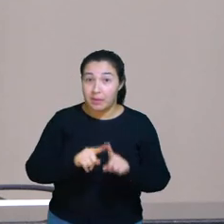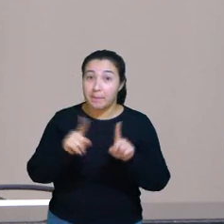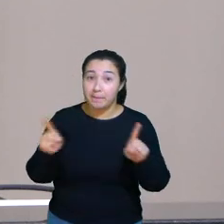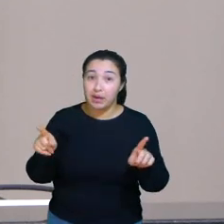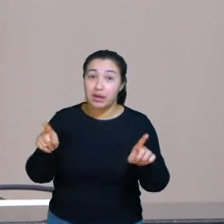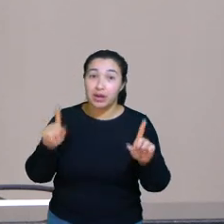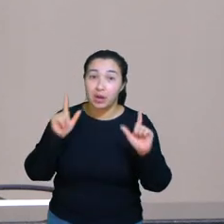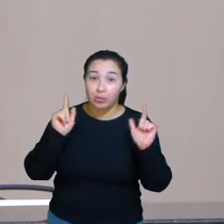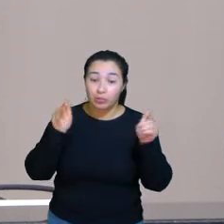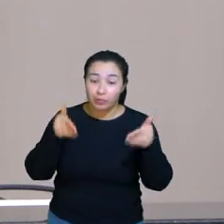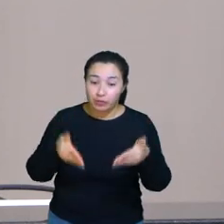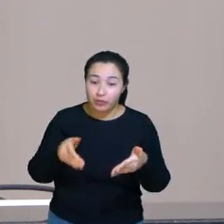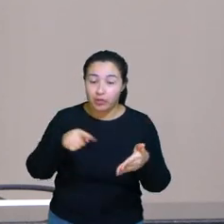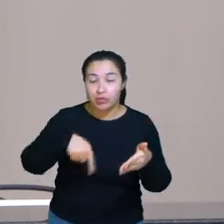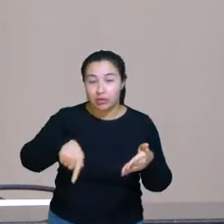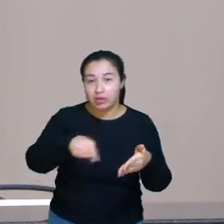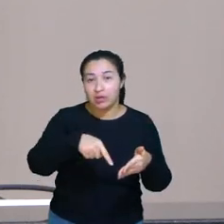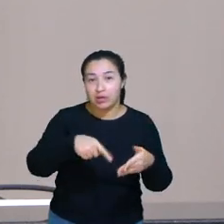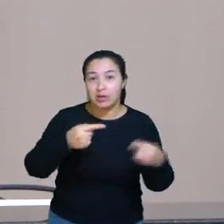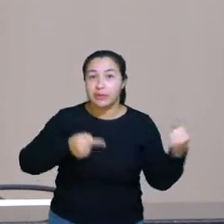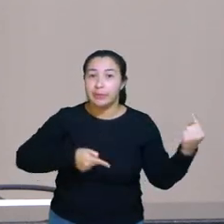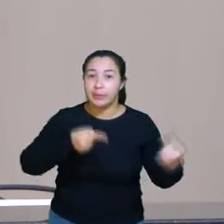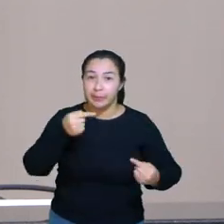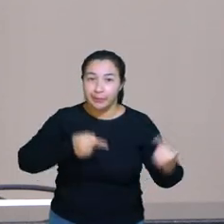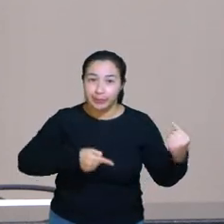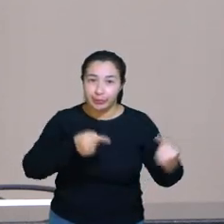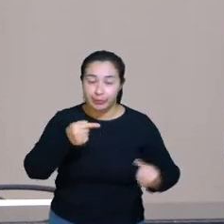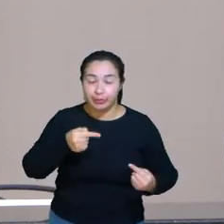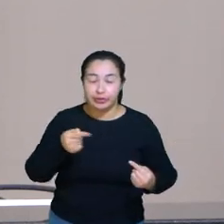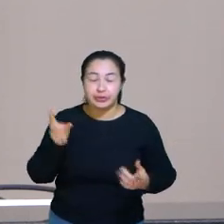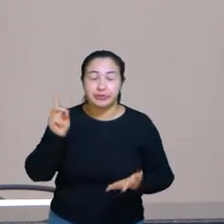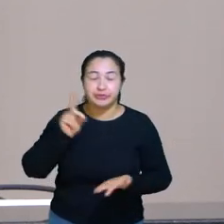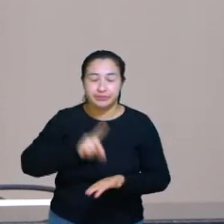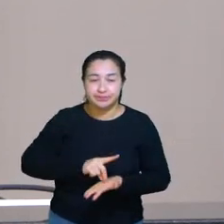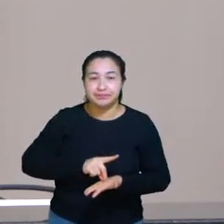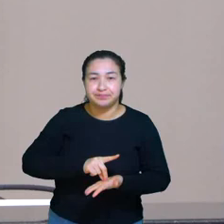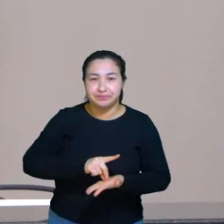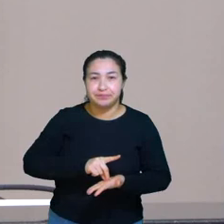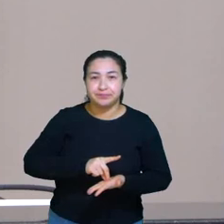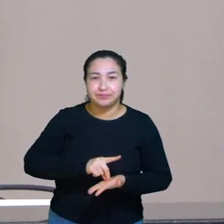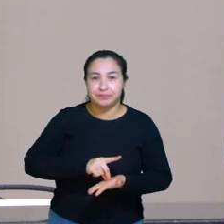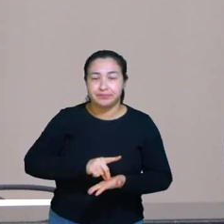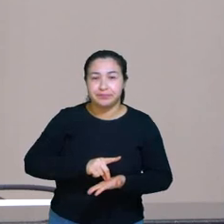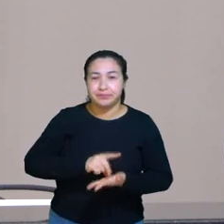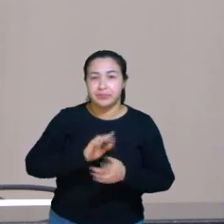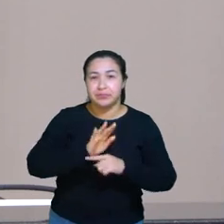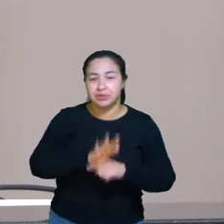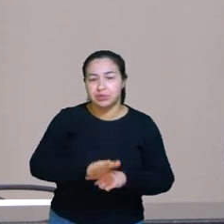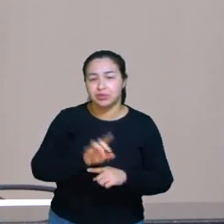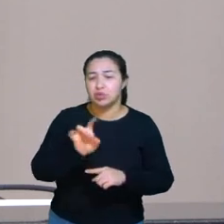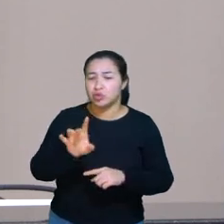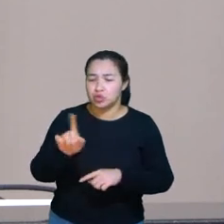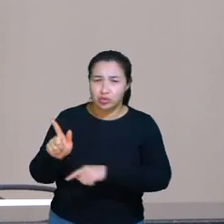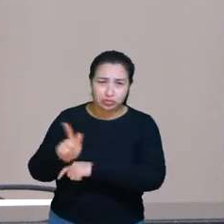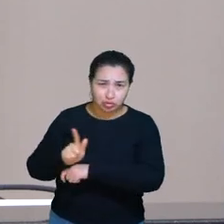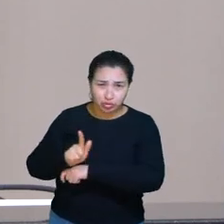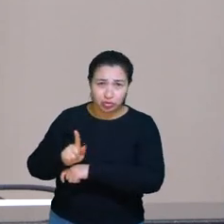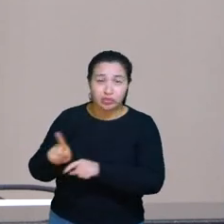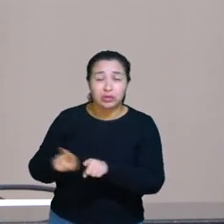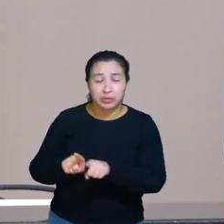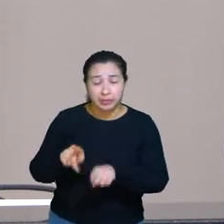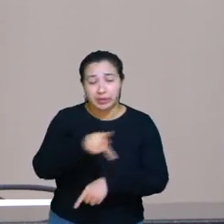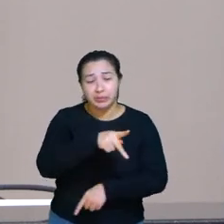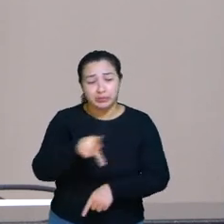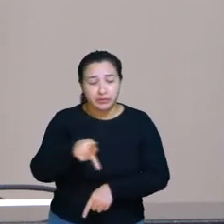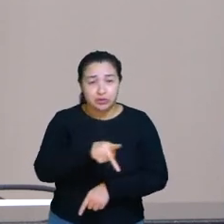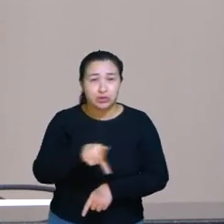contexto local que possa garantir uma política que realmente atenda os anseios não só de gestores não só dos professores